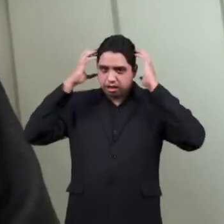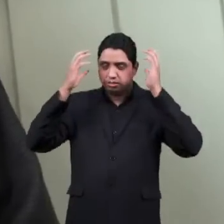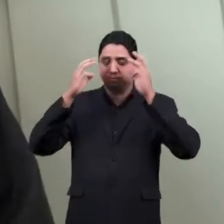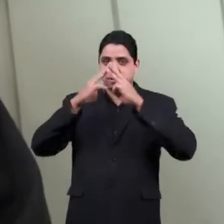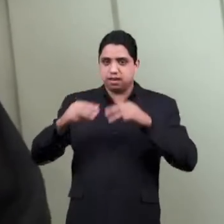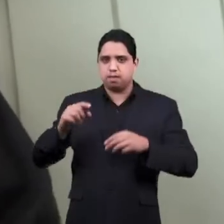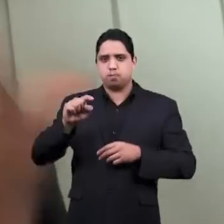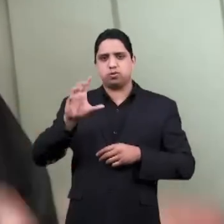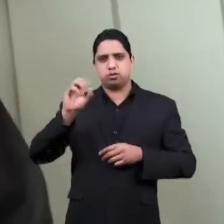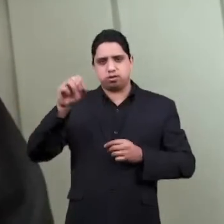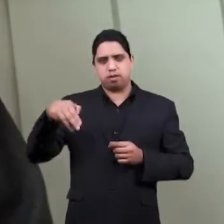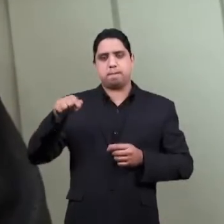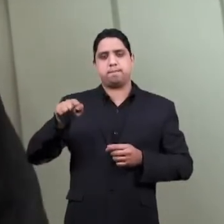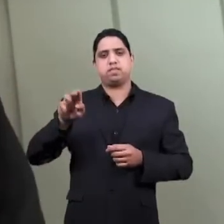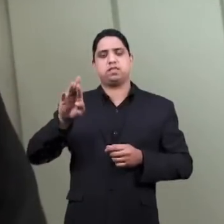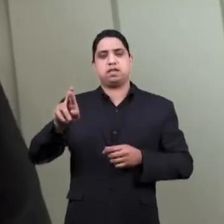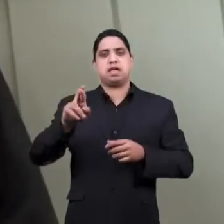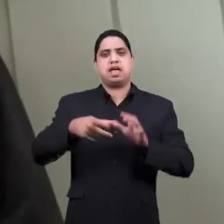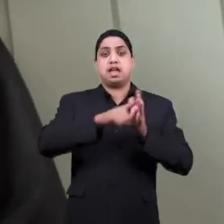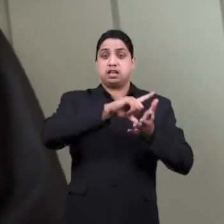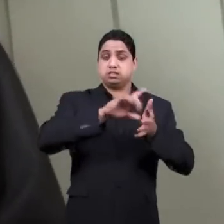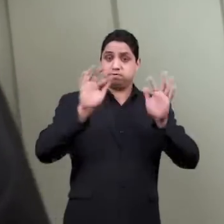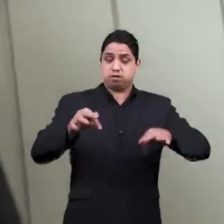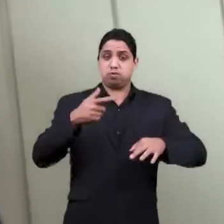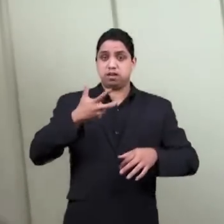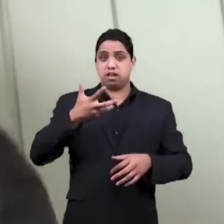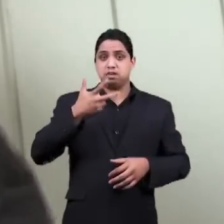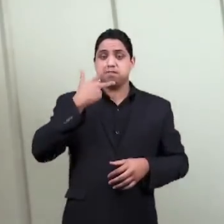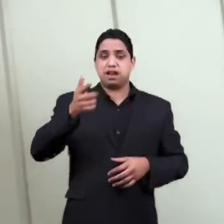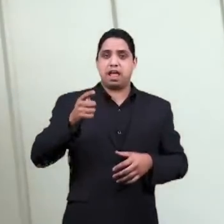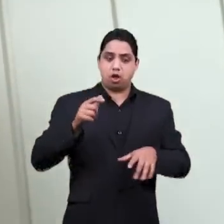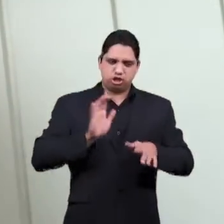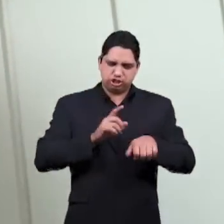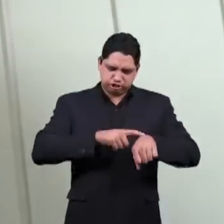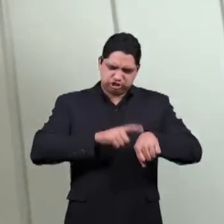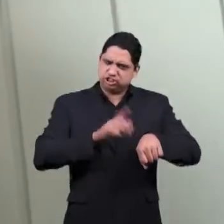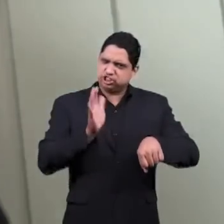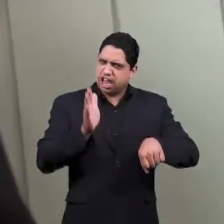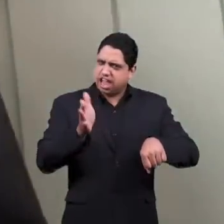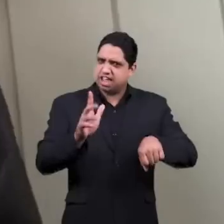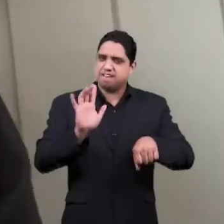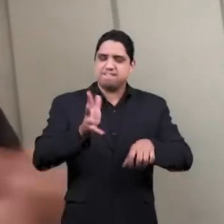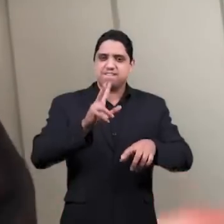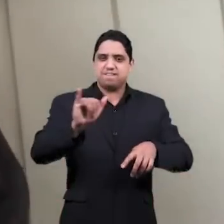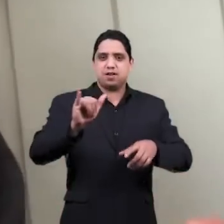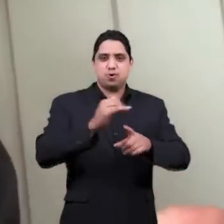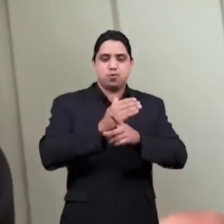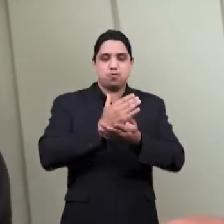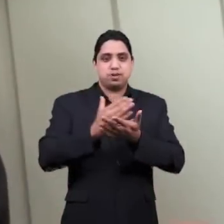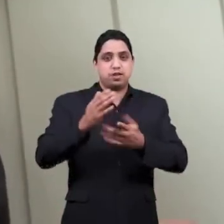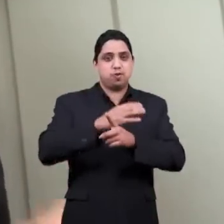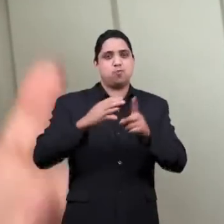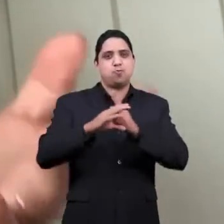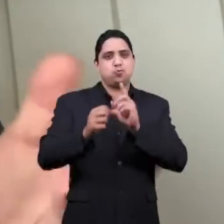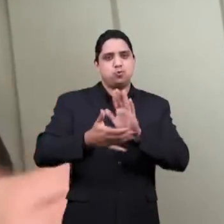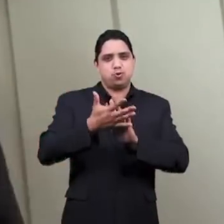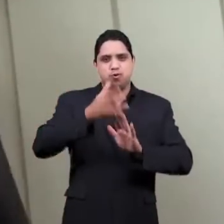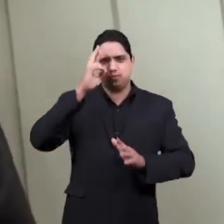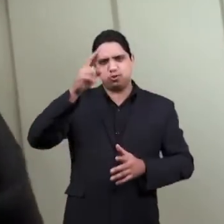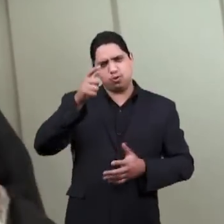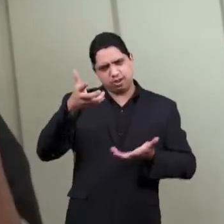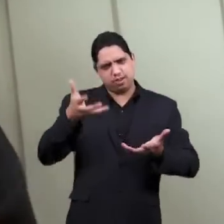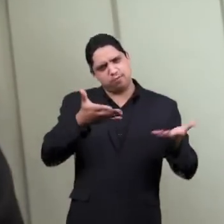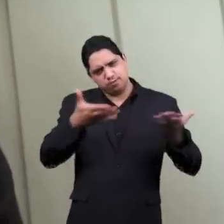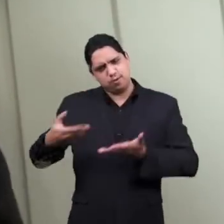contato@radiomanaim.com.br. Eu quero, antes de encerrar, fazer um lembrete aqui de que daqui a pouco nós teremos o nosso culto de louvor ao Senhor. Eu quero convidar